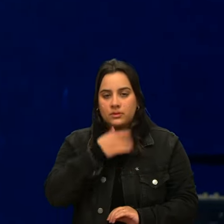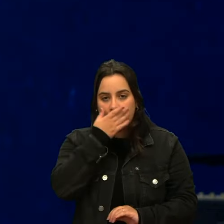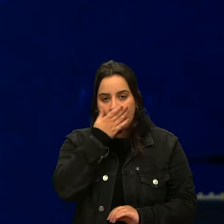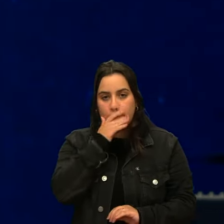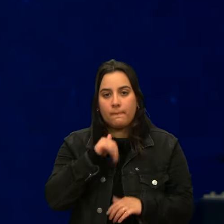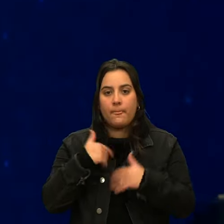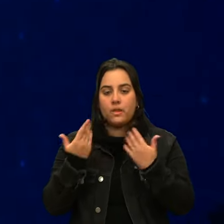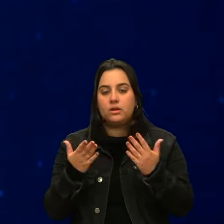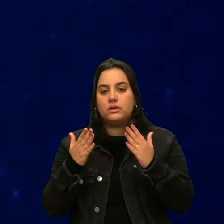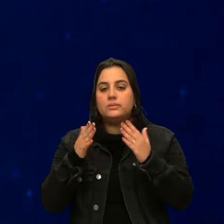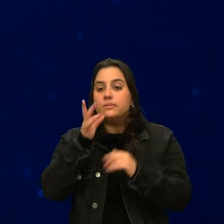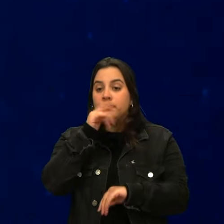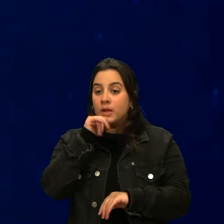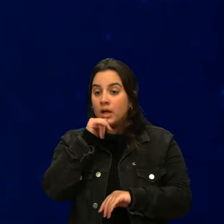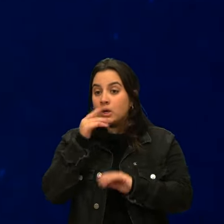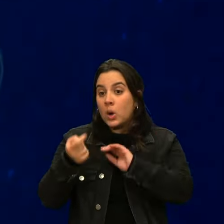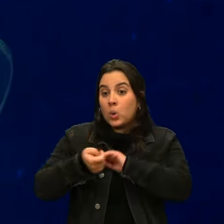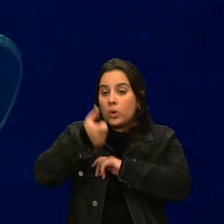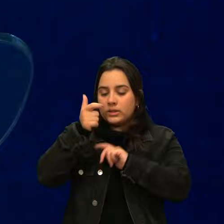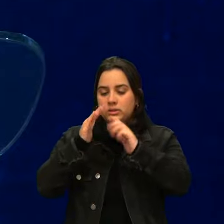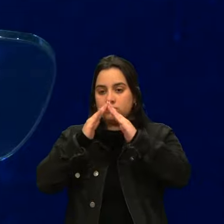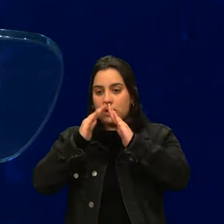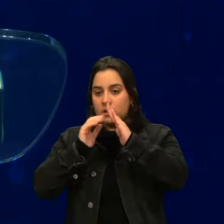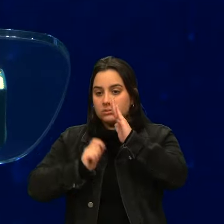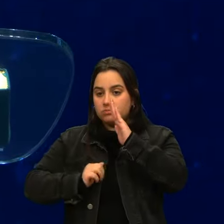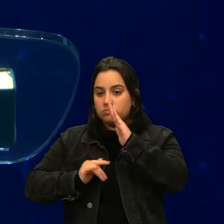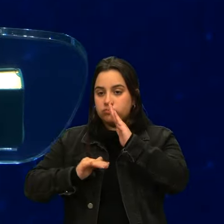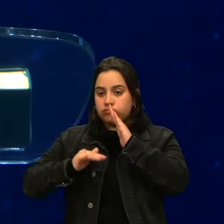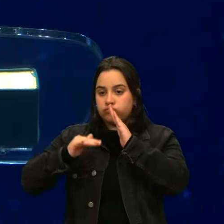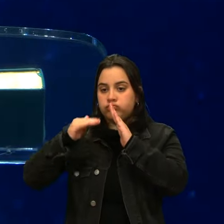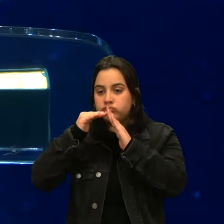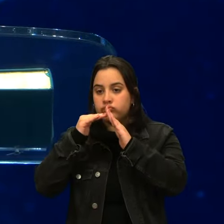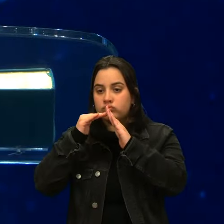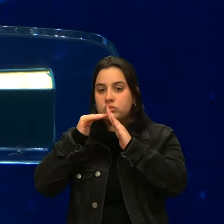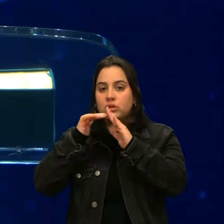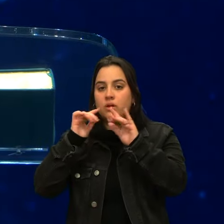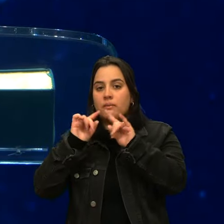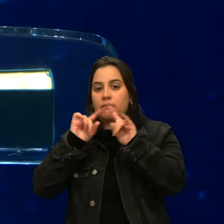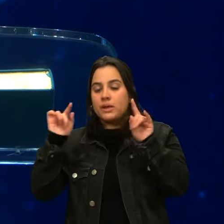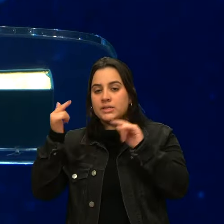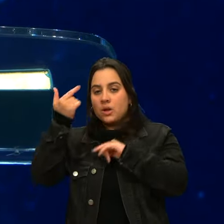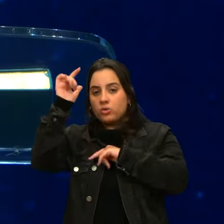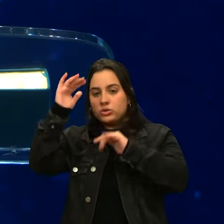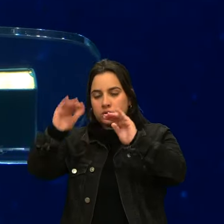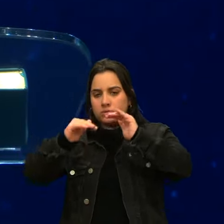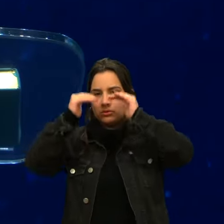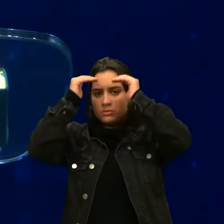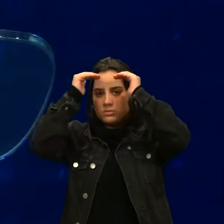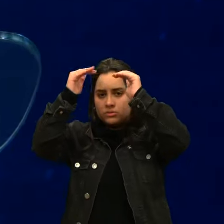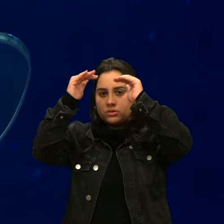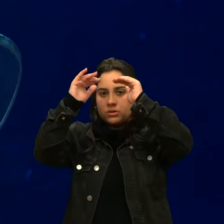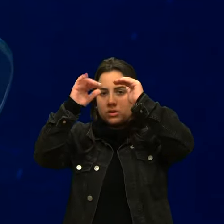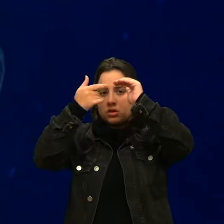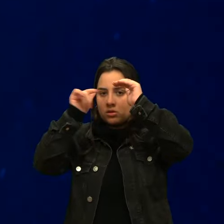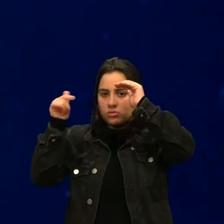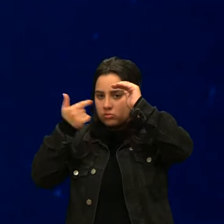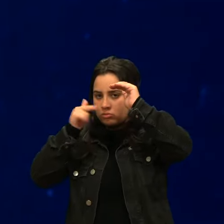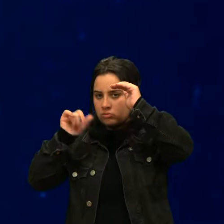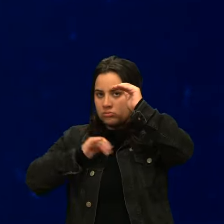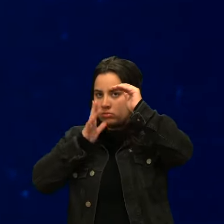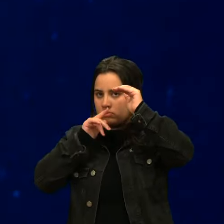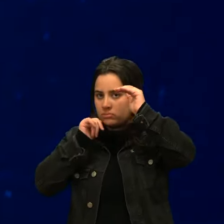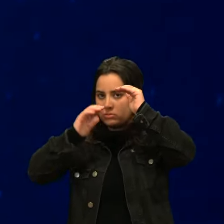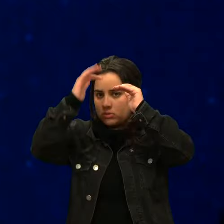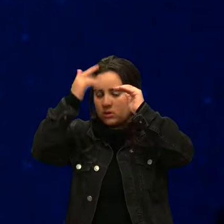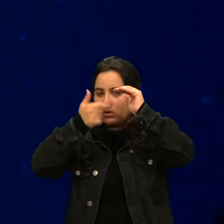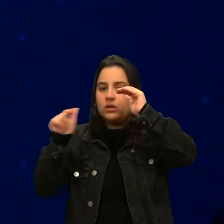água, gente, chegou até quase o teto da casa. Só que a última prateleira, assim, da estante da loja, não foi inundada, não pegou